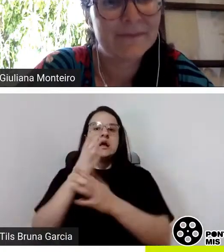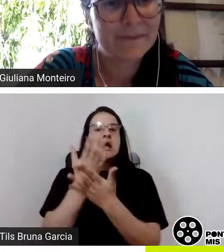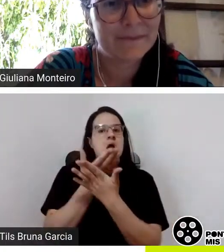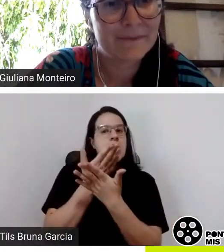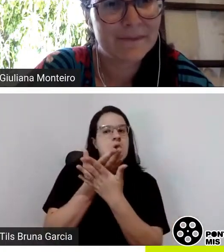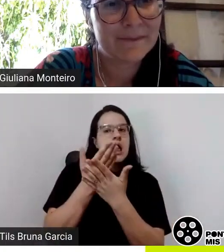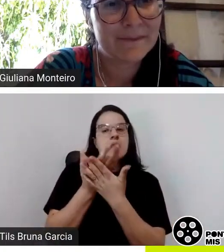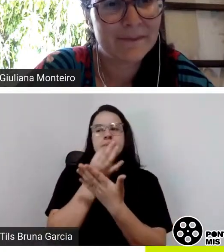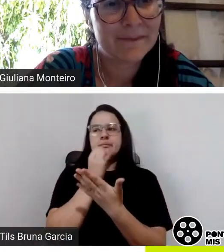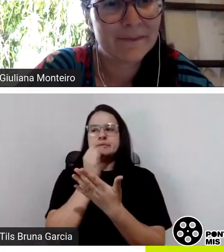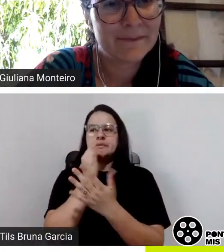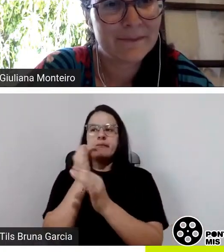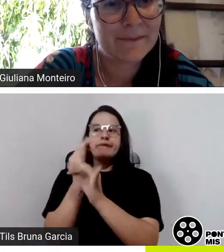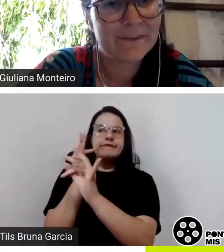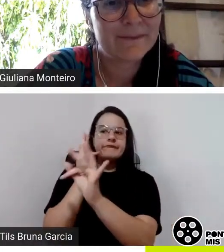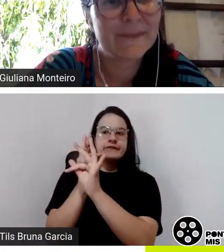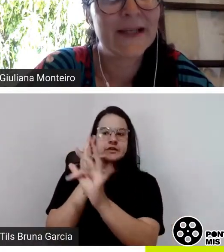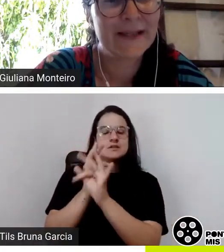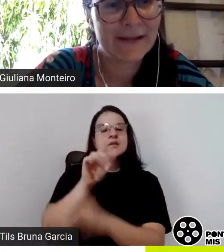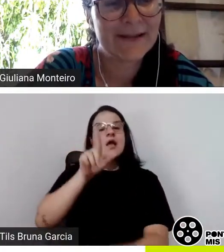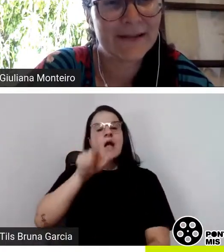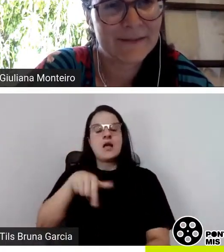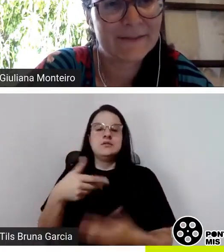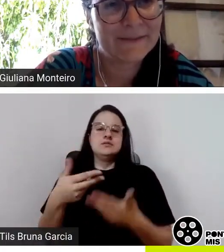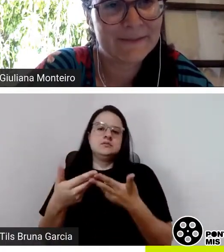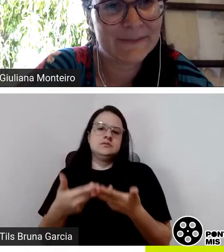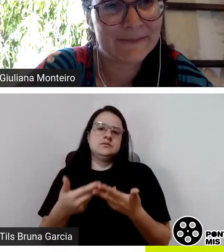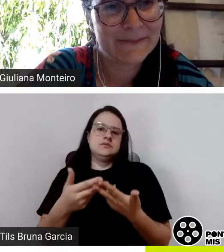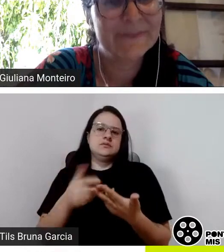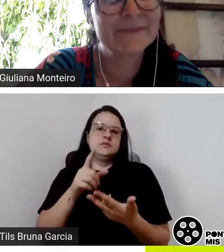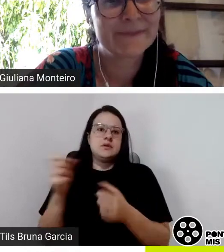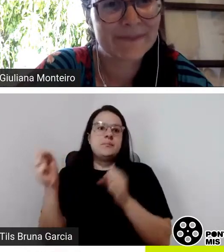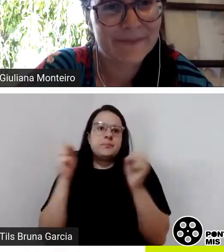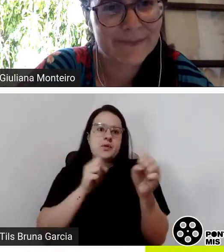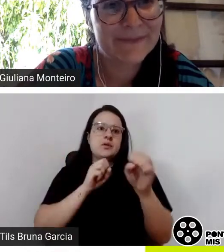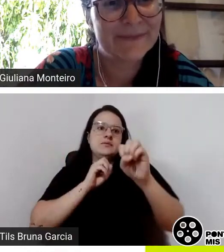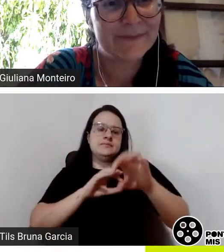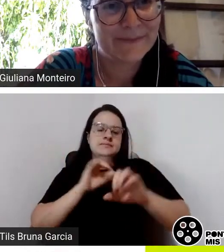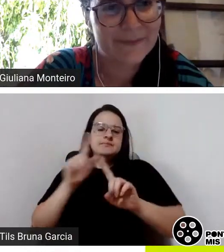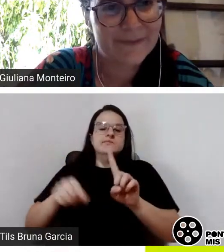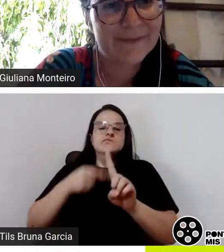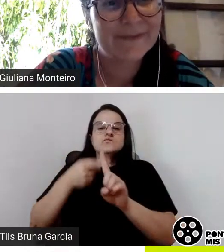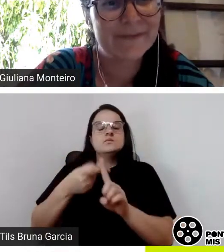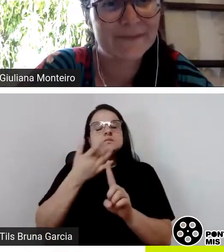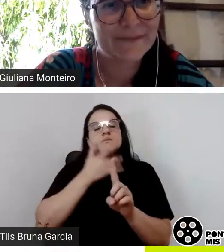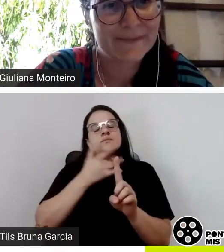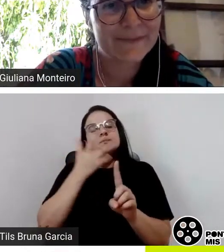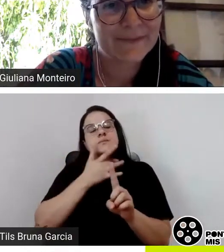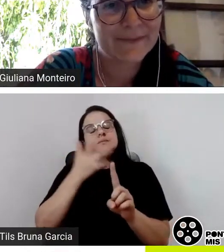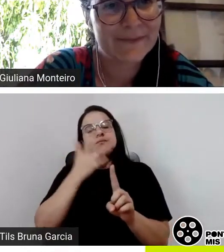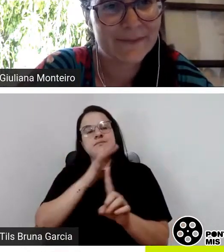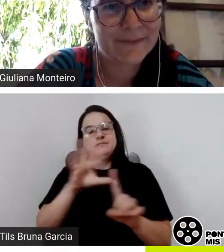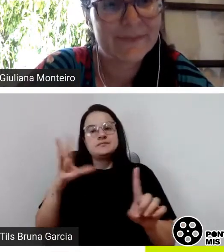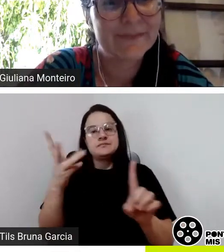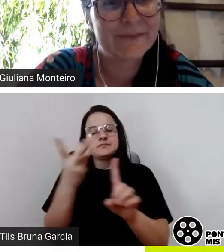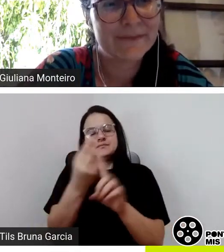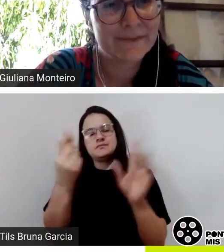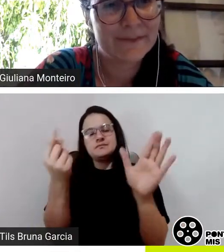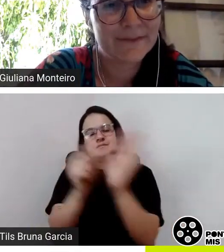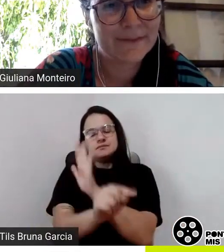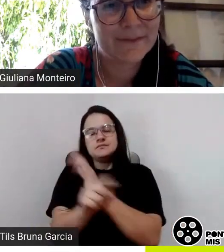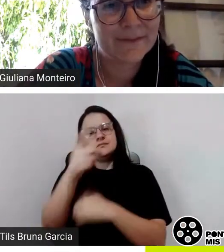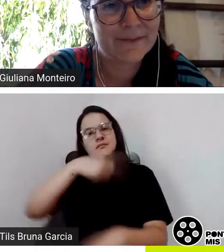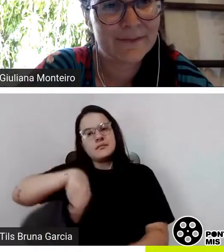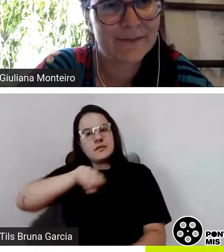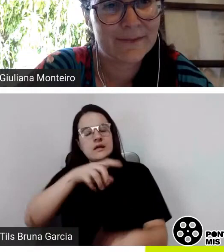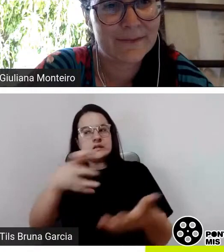chata, mas ela pode ensinar e deliciar. E isso é a verdadeira arte humanista que eles buscavam. Então, essa